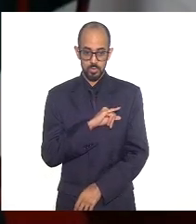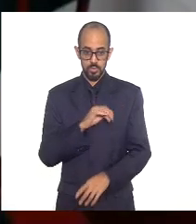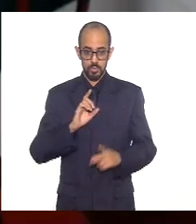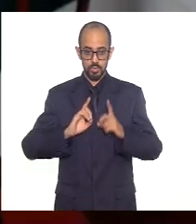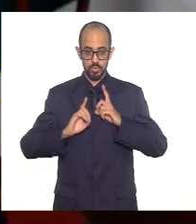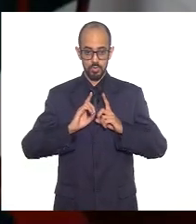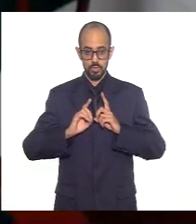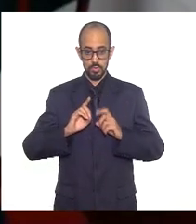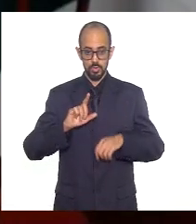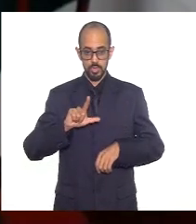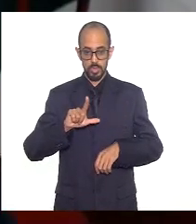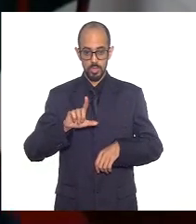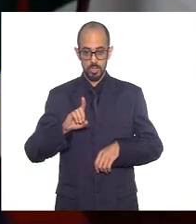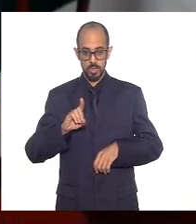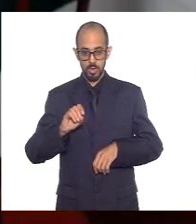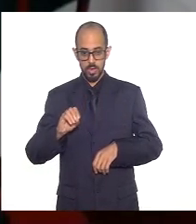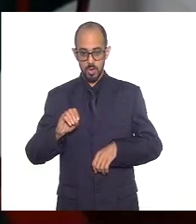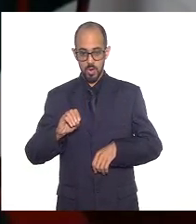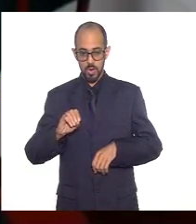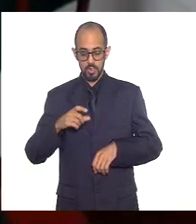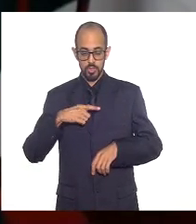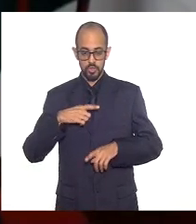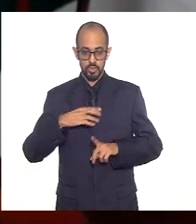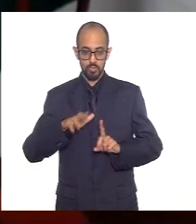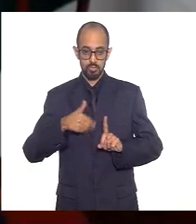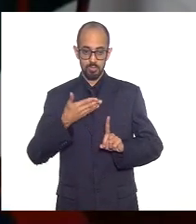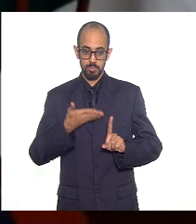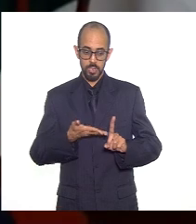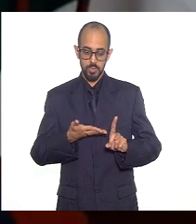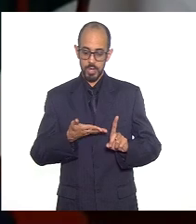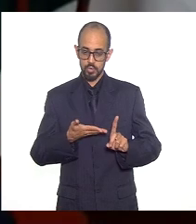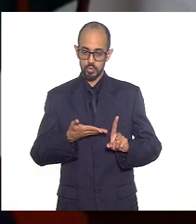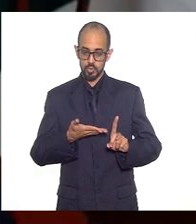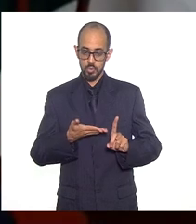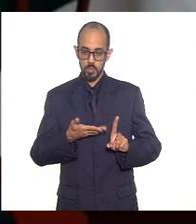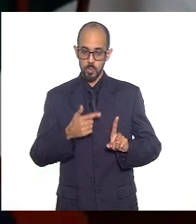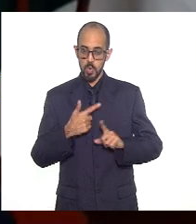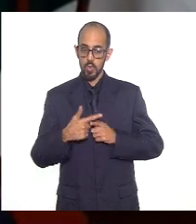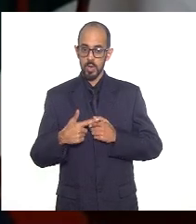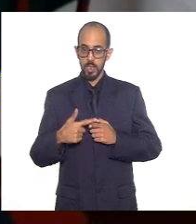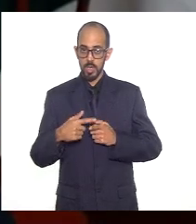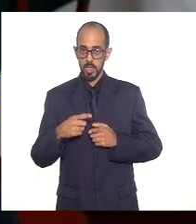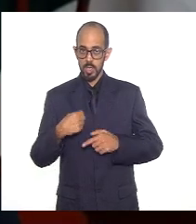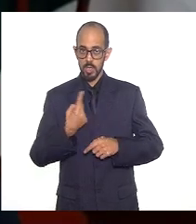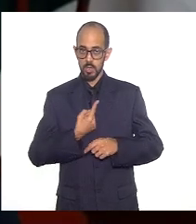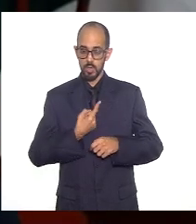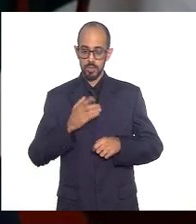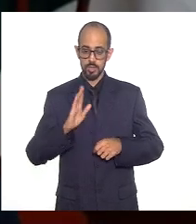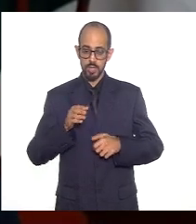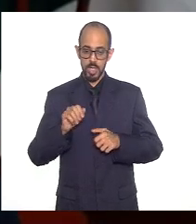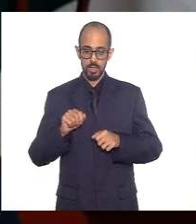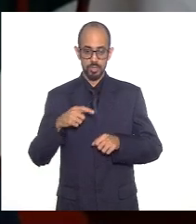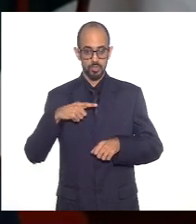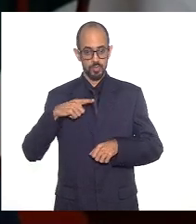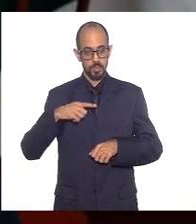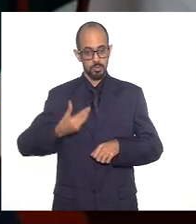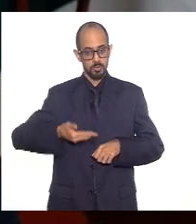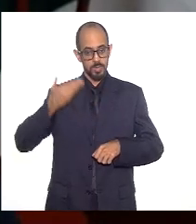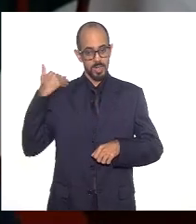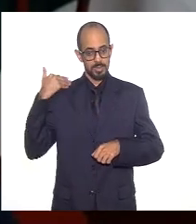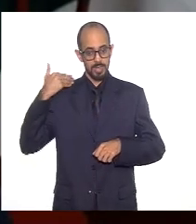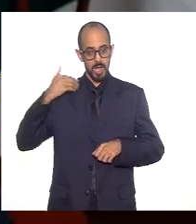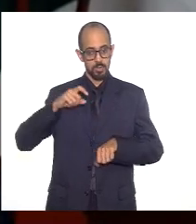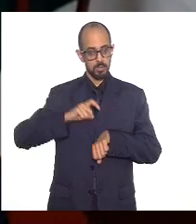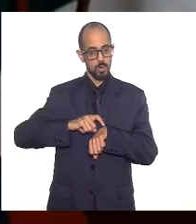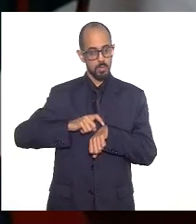somos privilegiados. Privilegiados porque a gente já passou por momentos piores e agora a